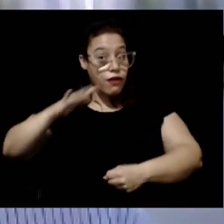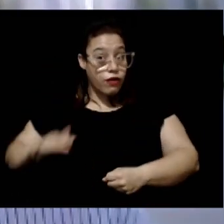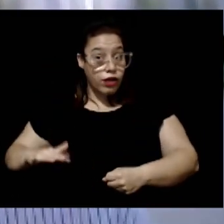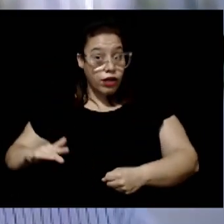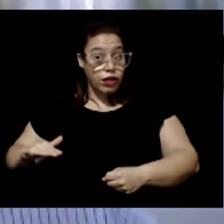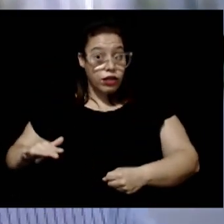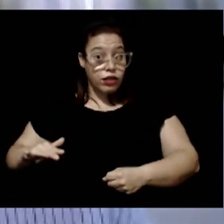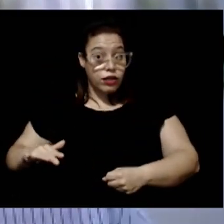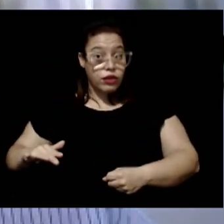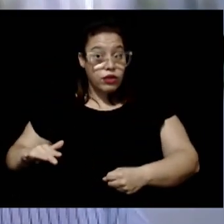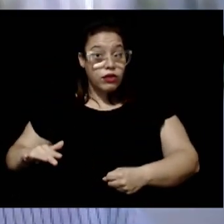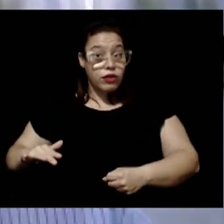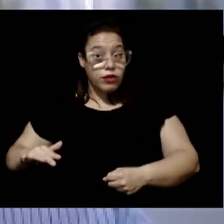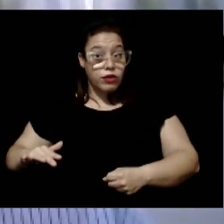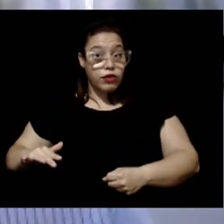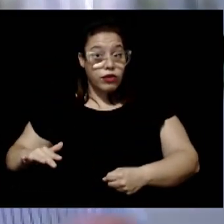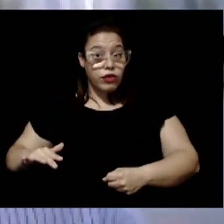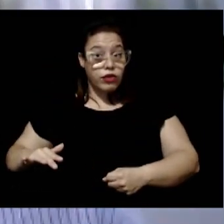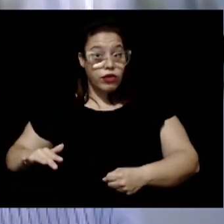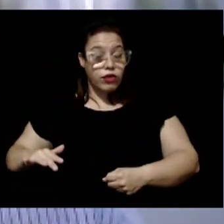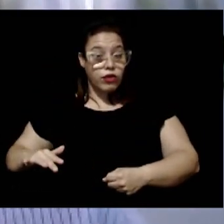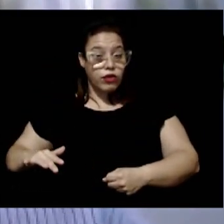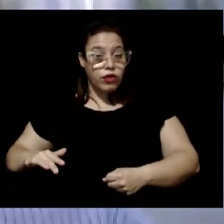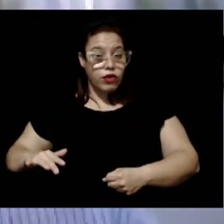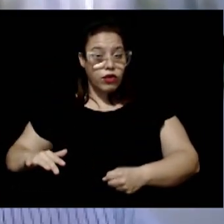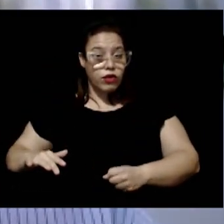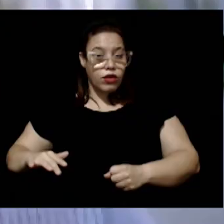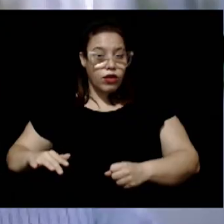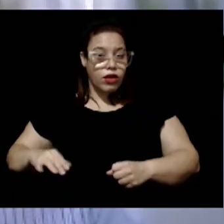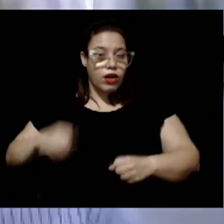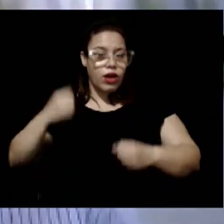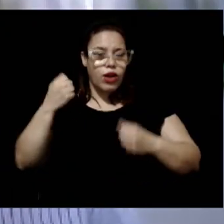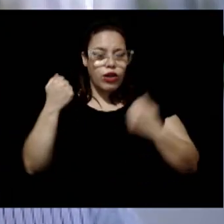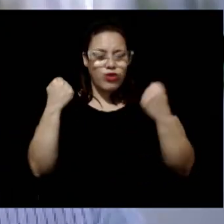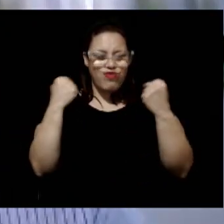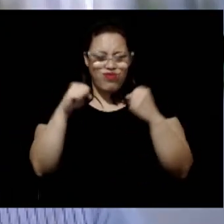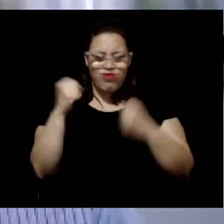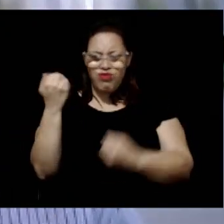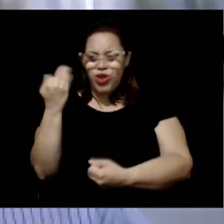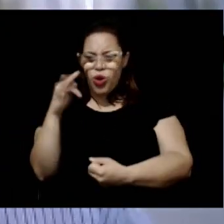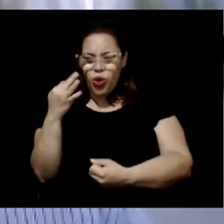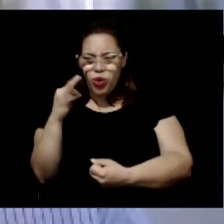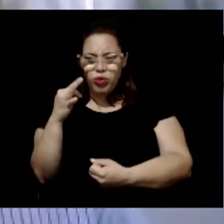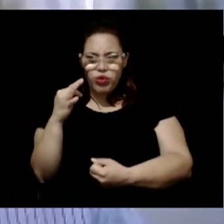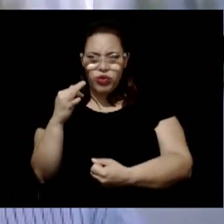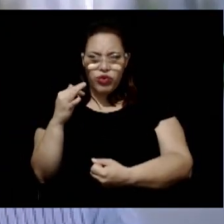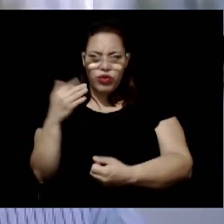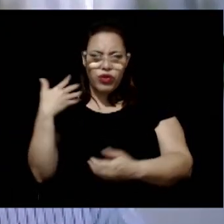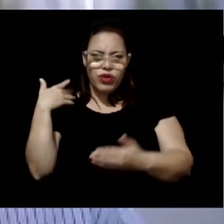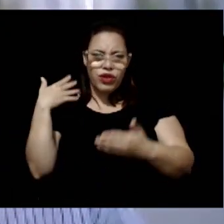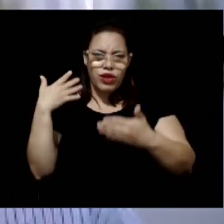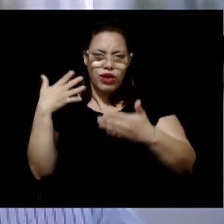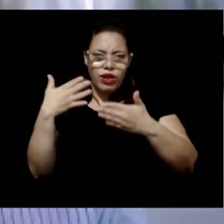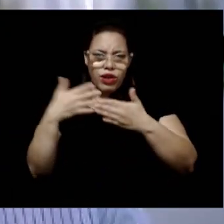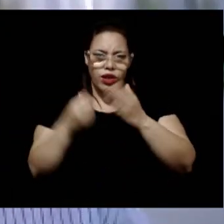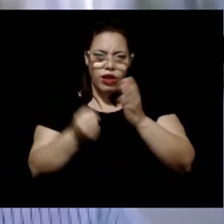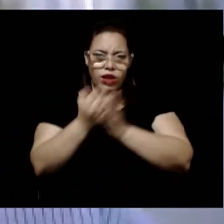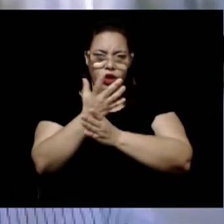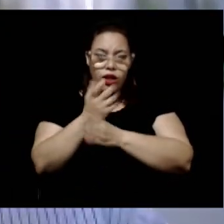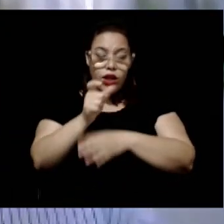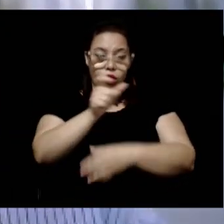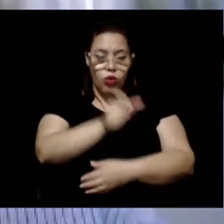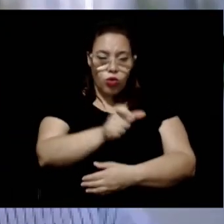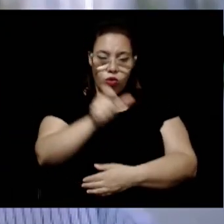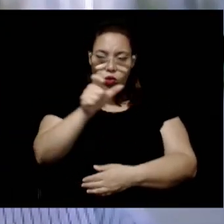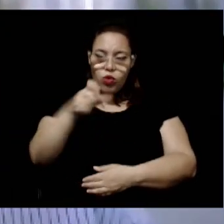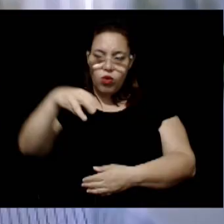pessoas tinham o quadro articular lá atrás, né? E no exame de sangue apareciam alguns marcadores, né? Então,